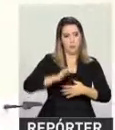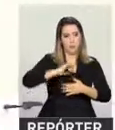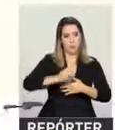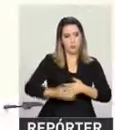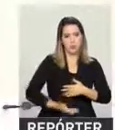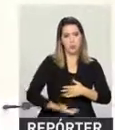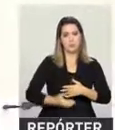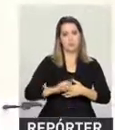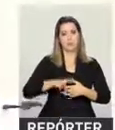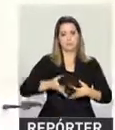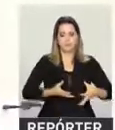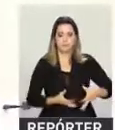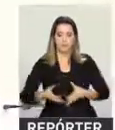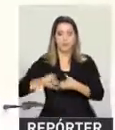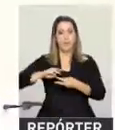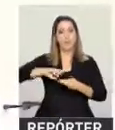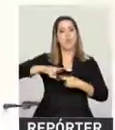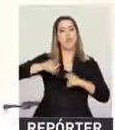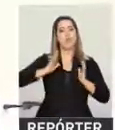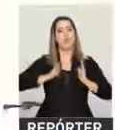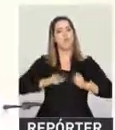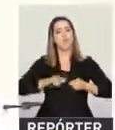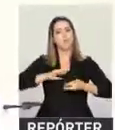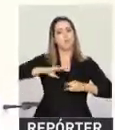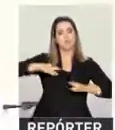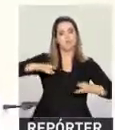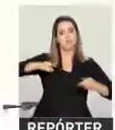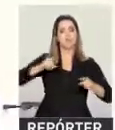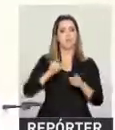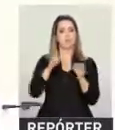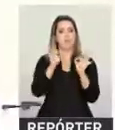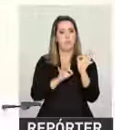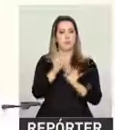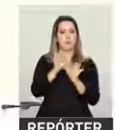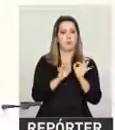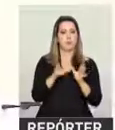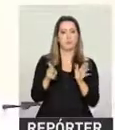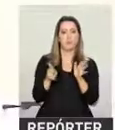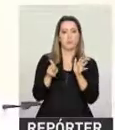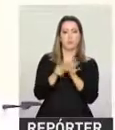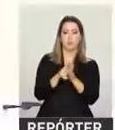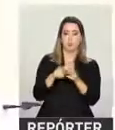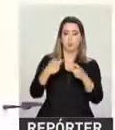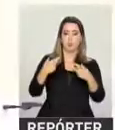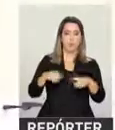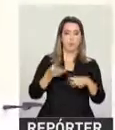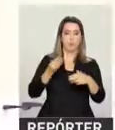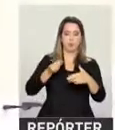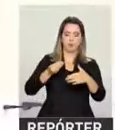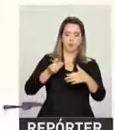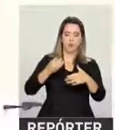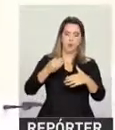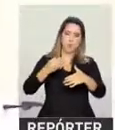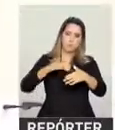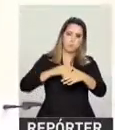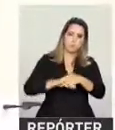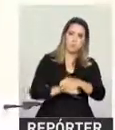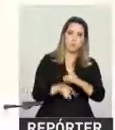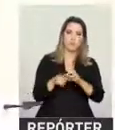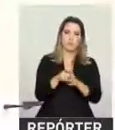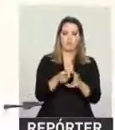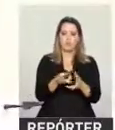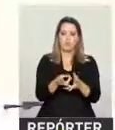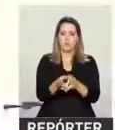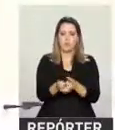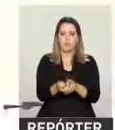uma assepsia do cordão umbilical e aí, com uma bolsa própria para esse tipo de coleta, é feita a punção